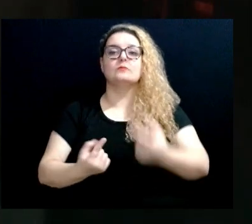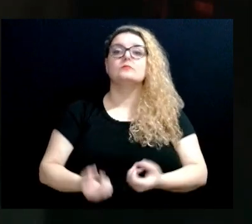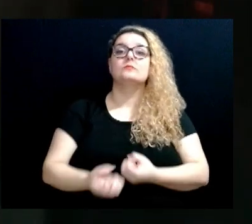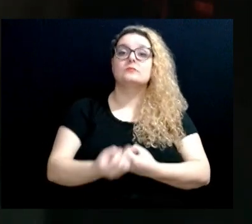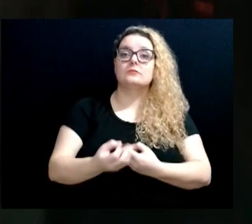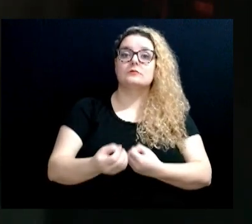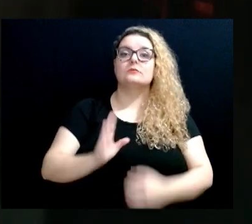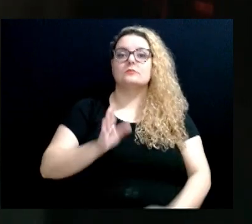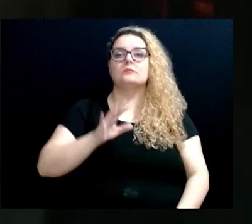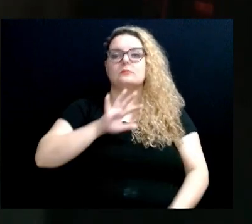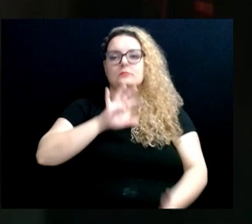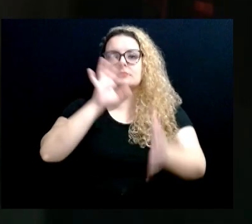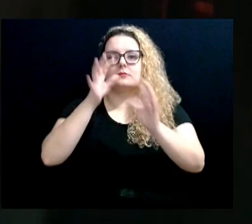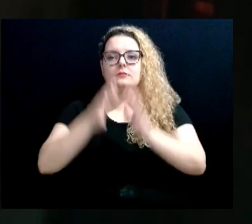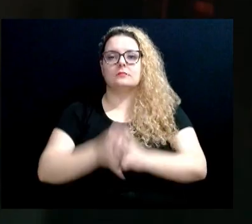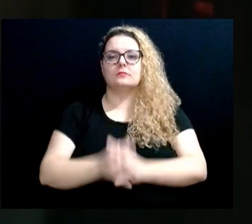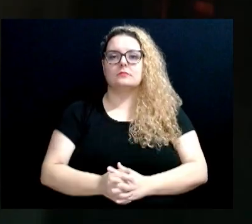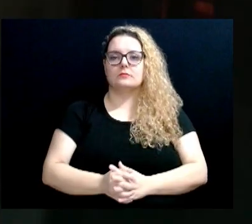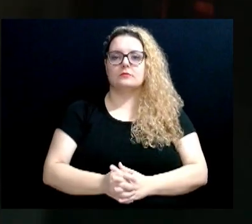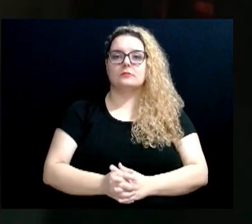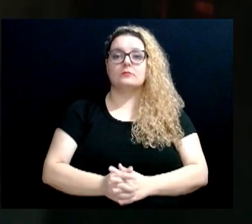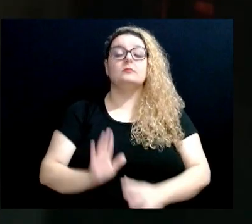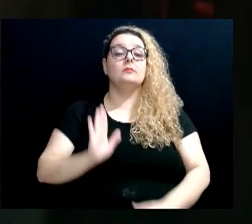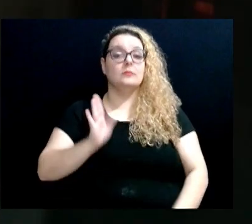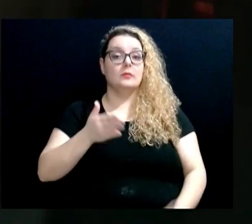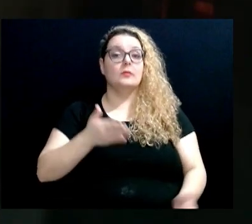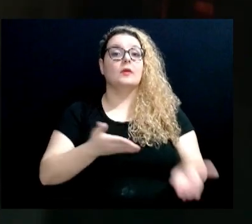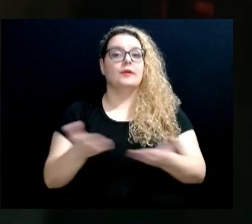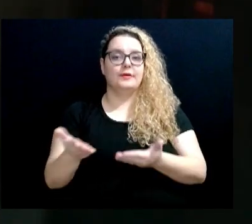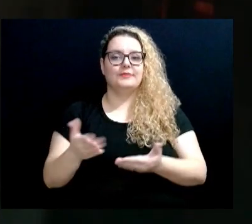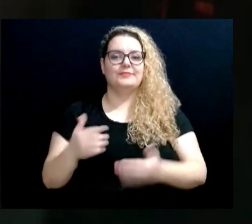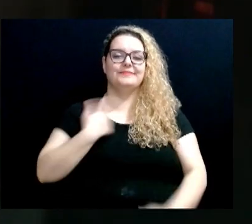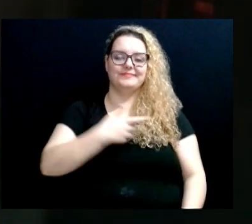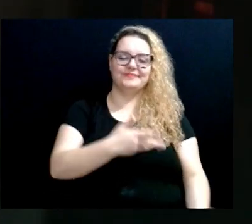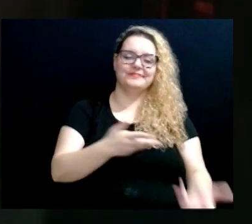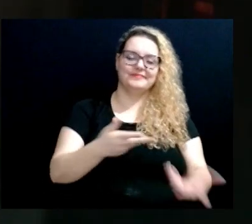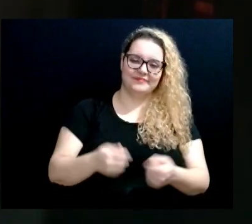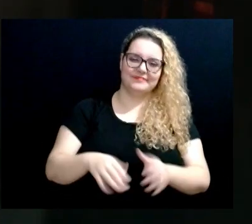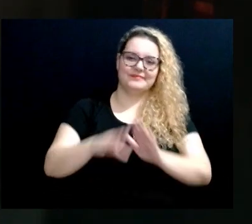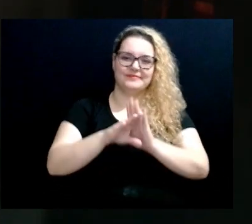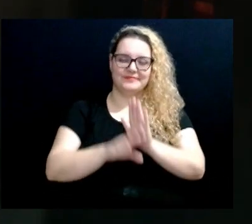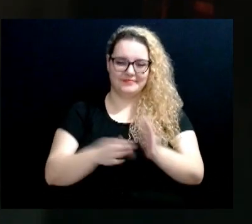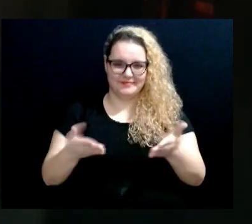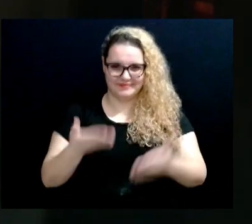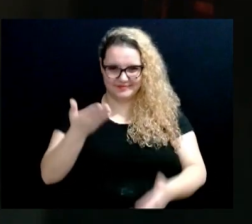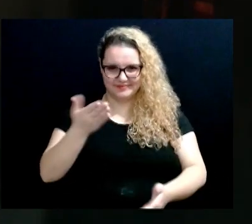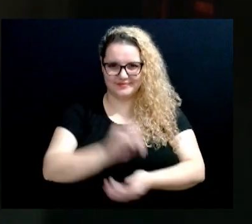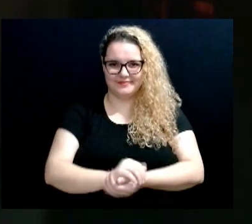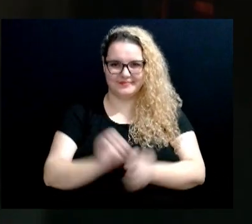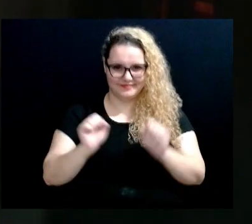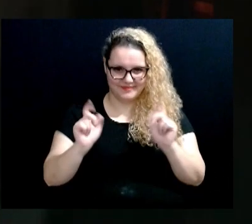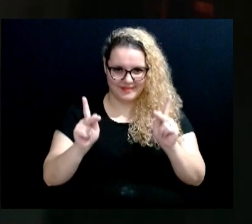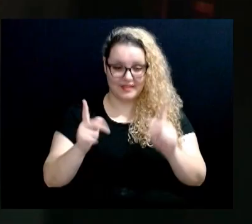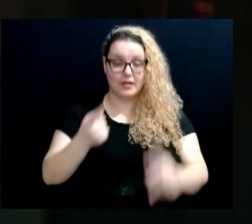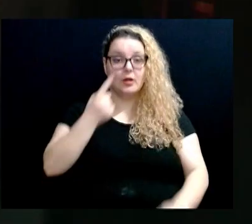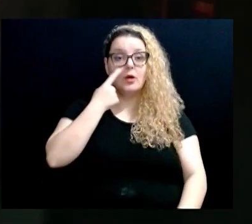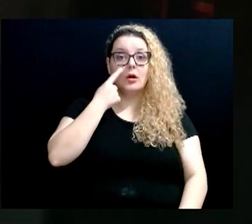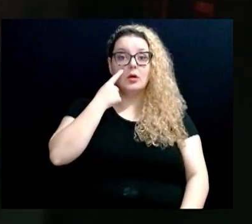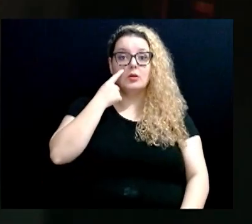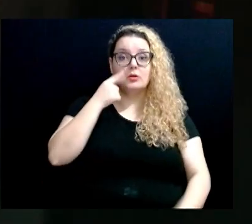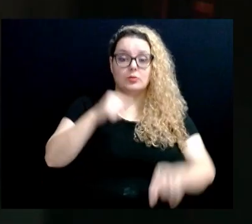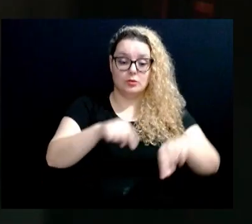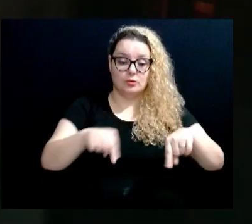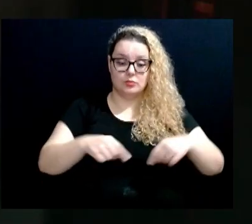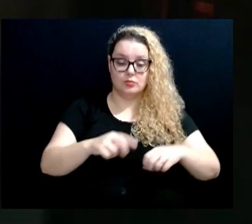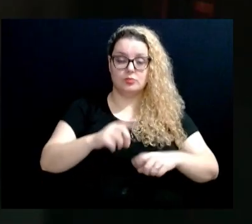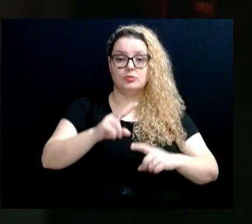tempo e já vamos apresentar os convidados do programa de hoje para você, tá bom? Olha só, os consultórios veterinários